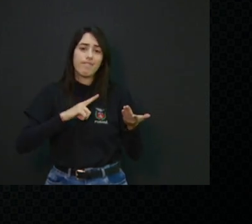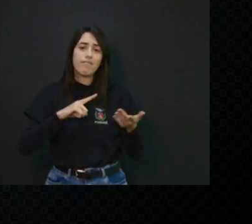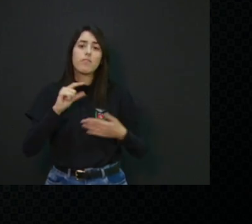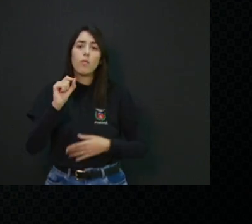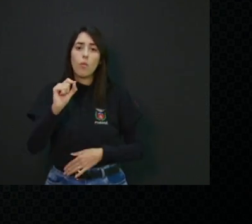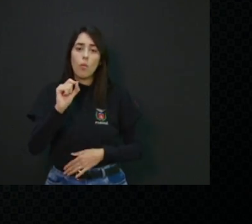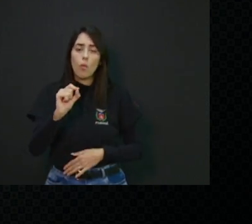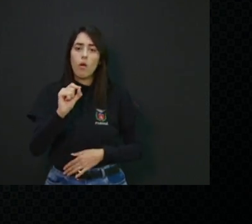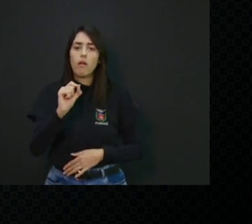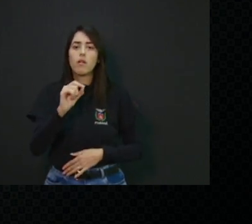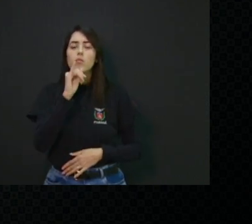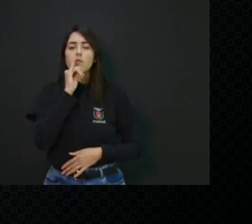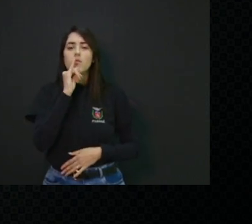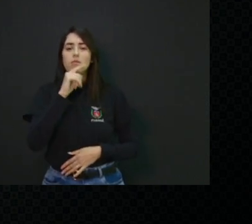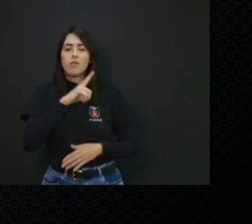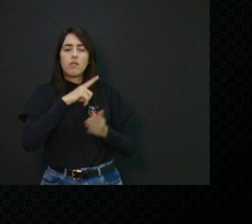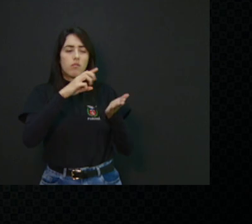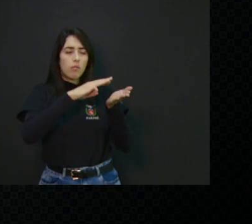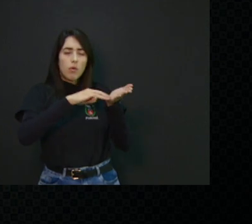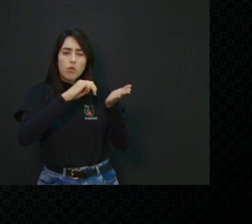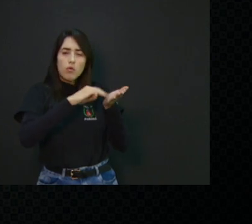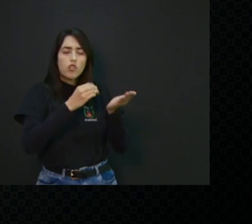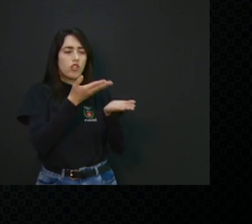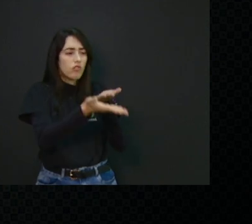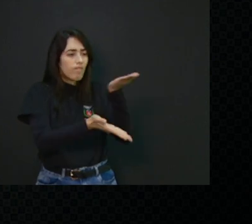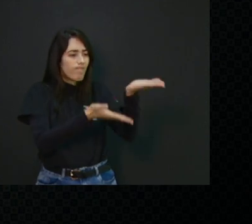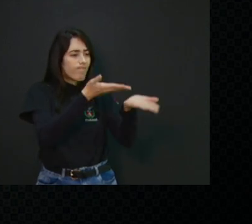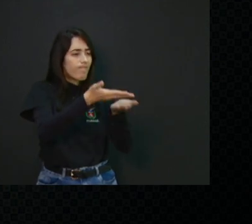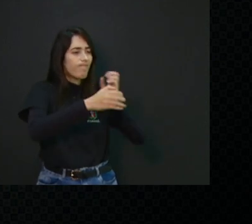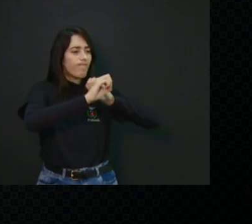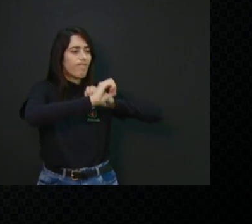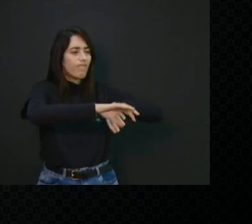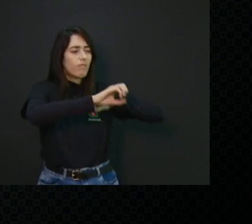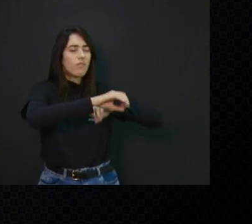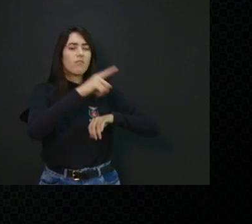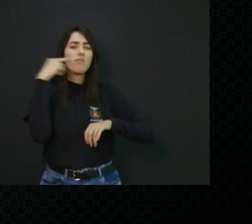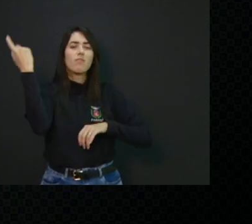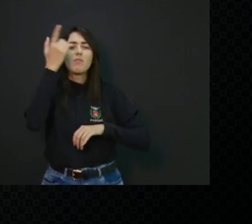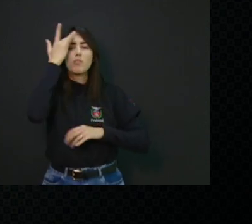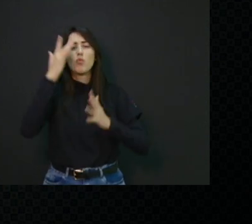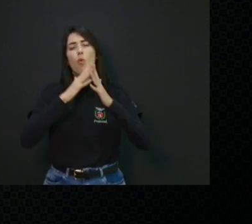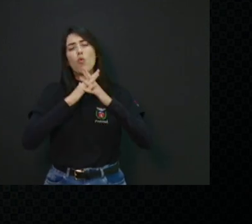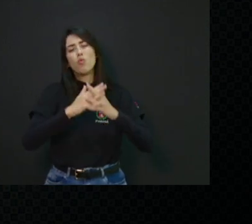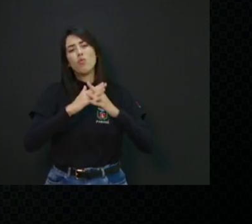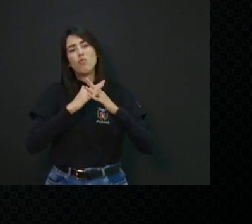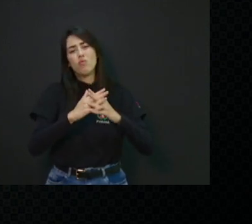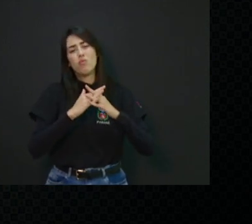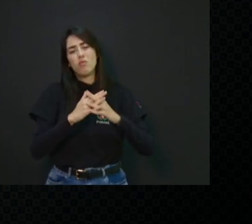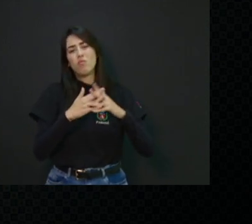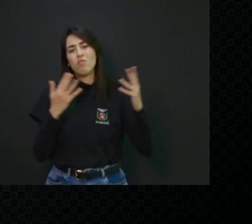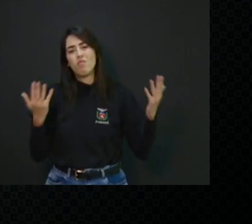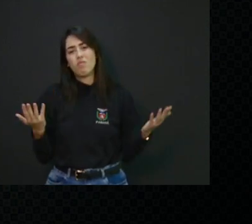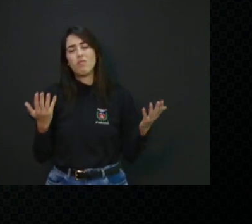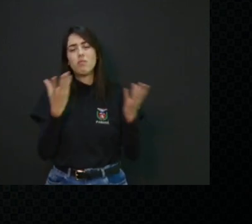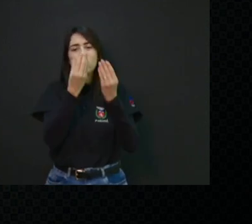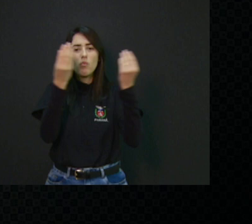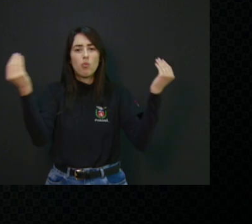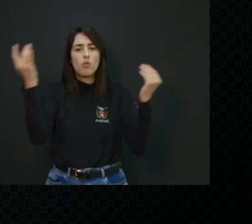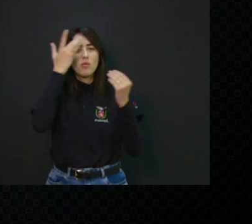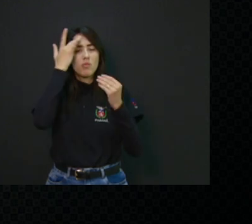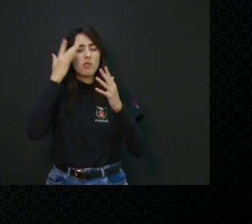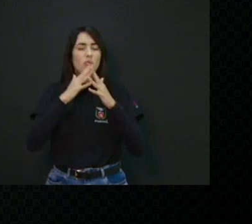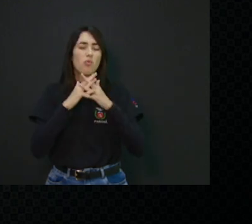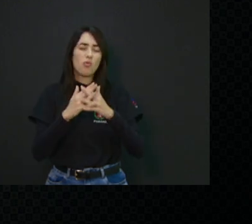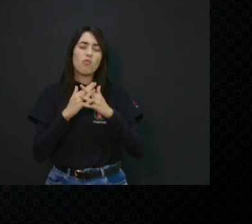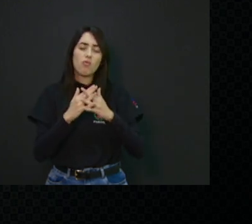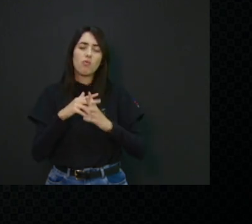na metodologia, no trabalho com eles, né? Se confundem um pouco, né? As pessoas acabam